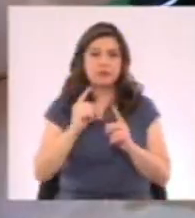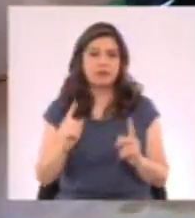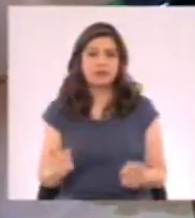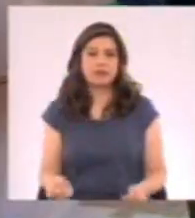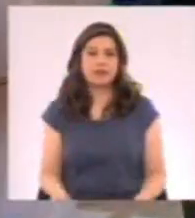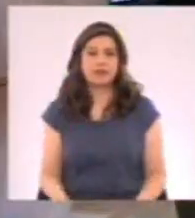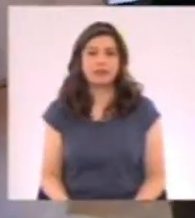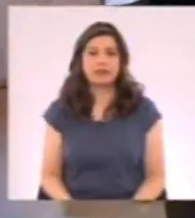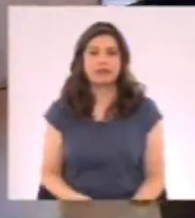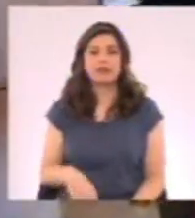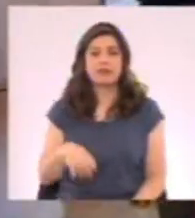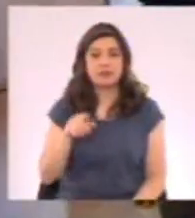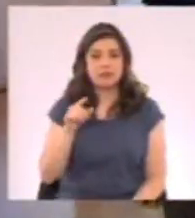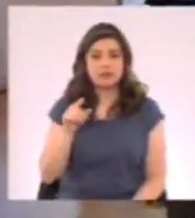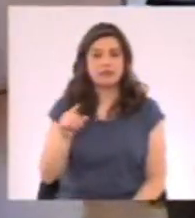Vais ter de te